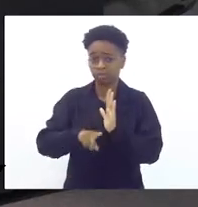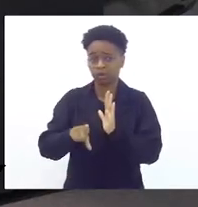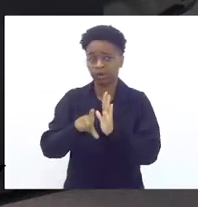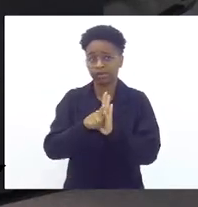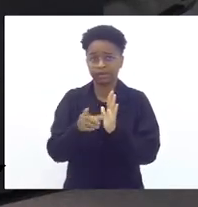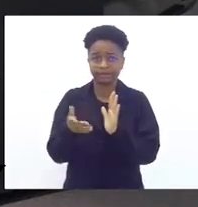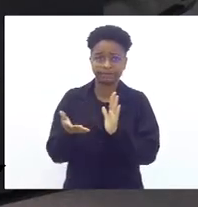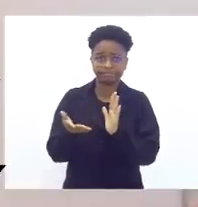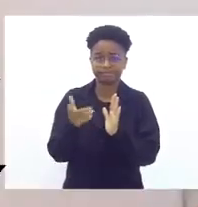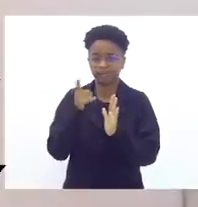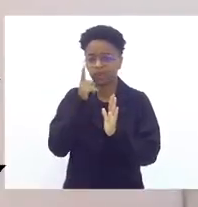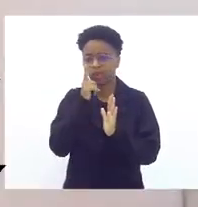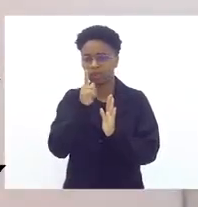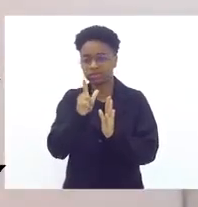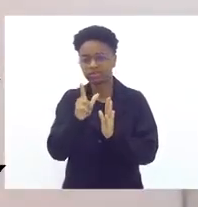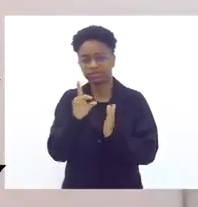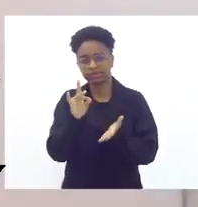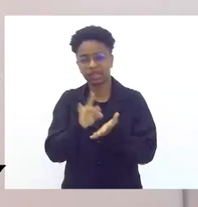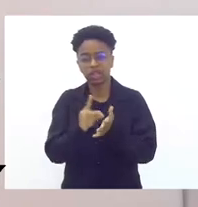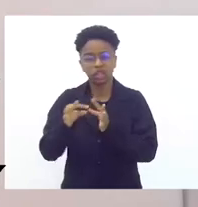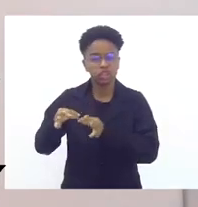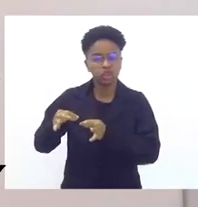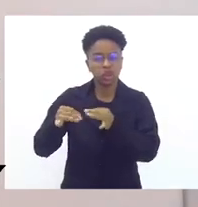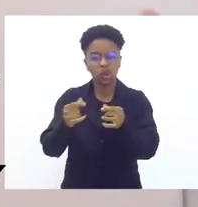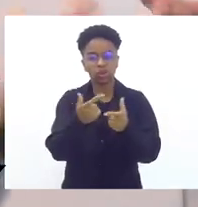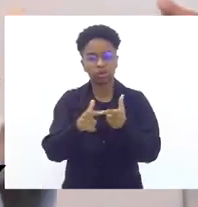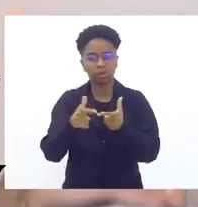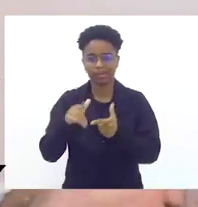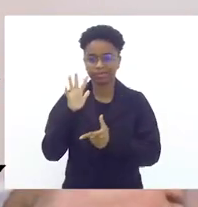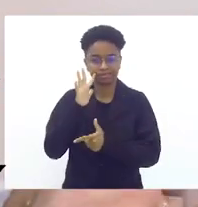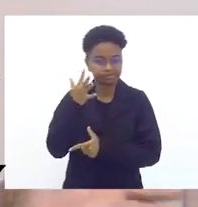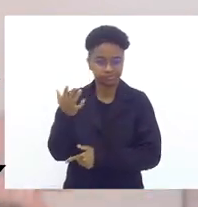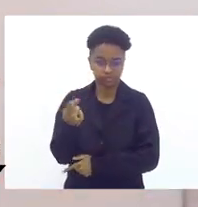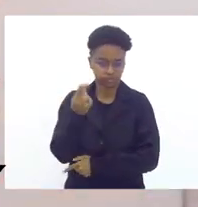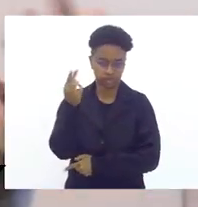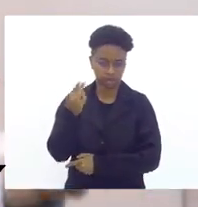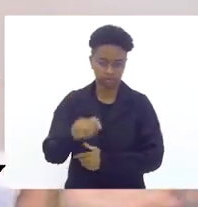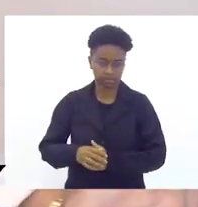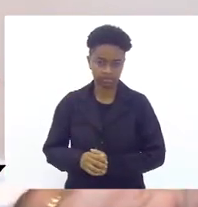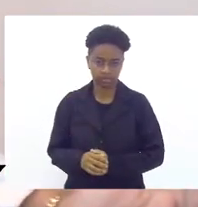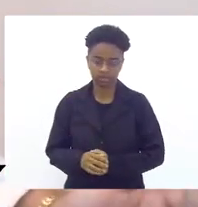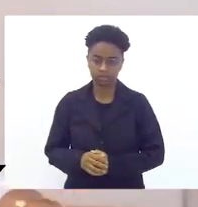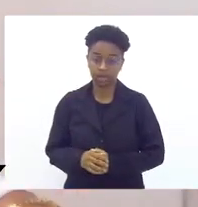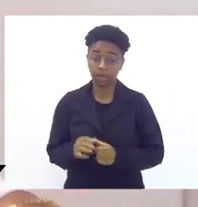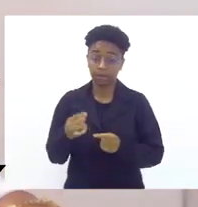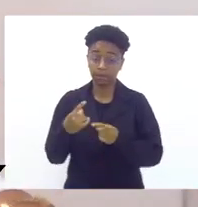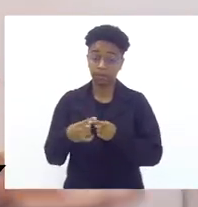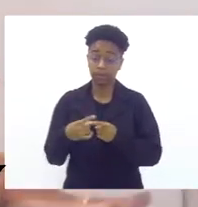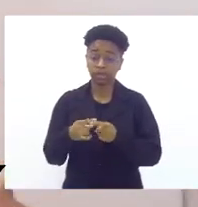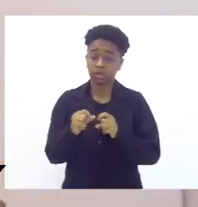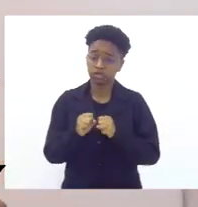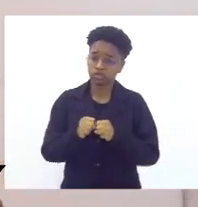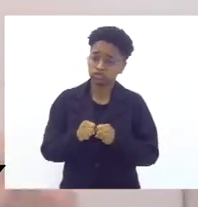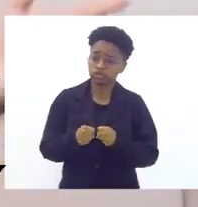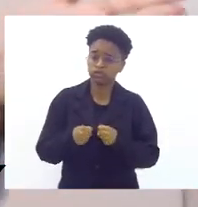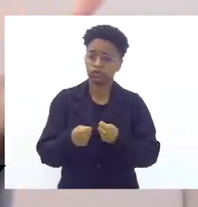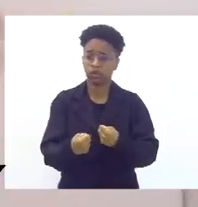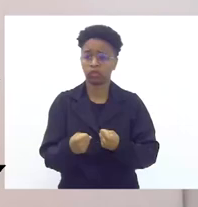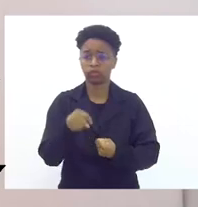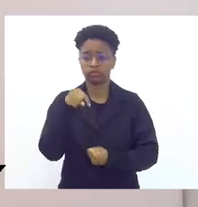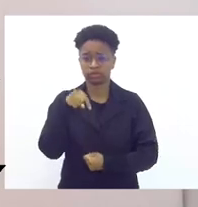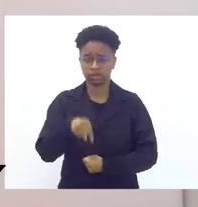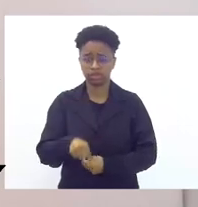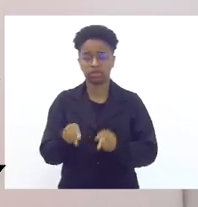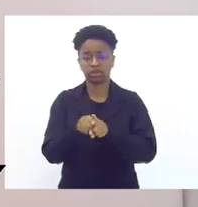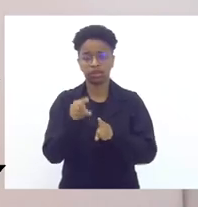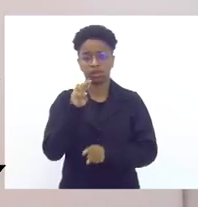consegue sanar todas as questões que tá colocada o esforço feitos feito aqui pela própria